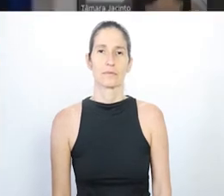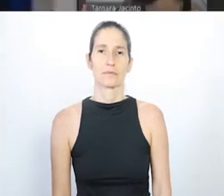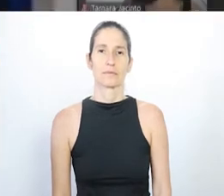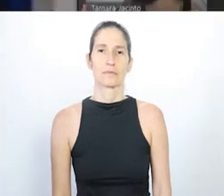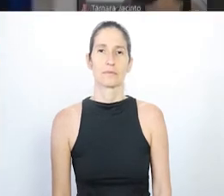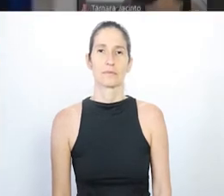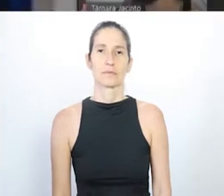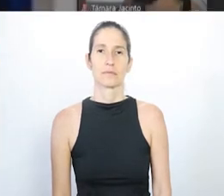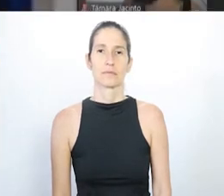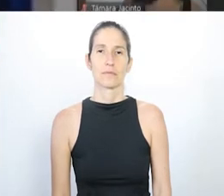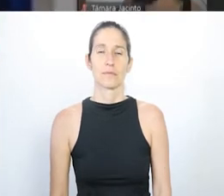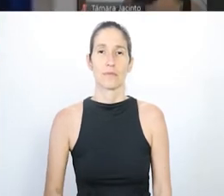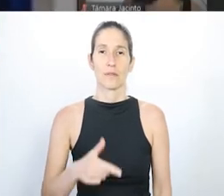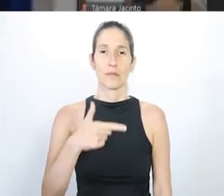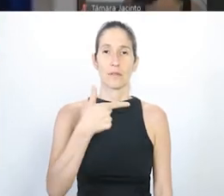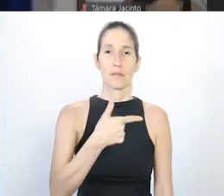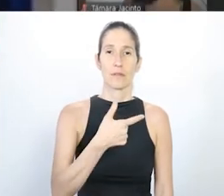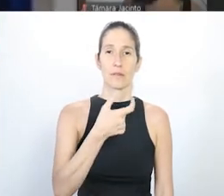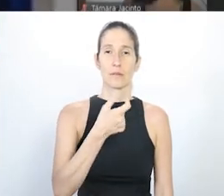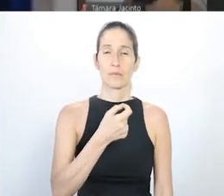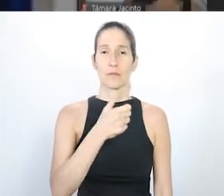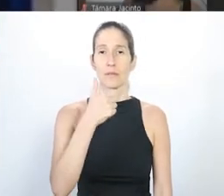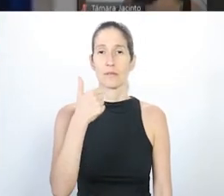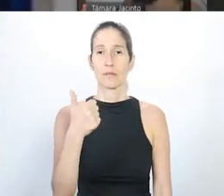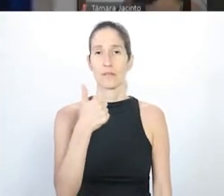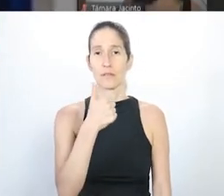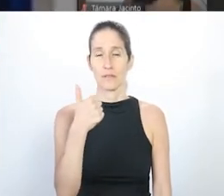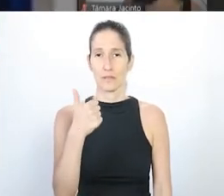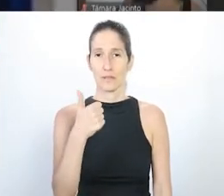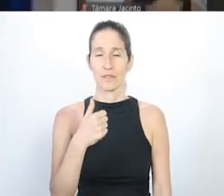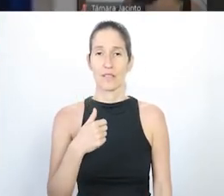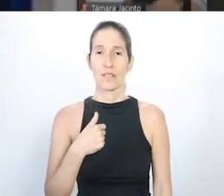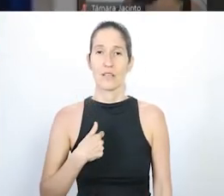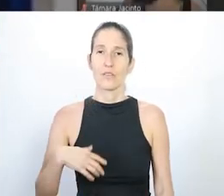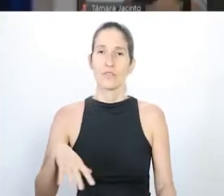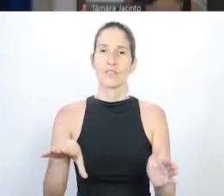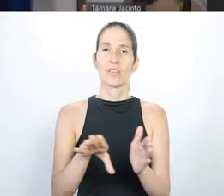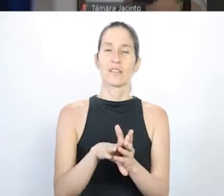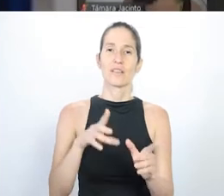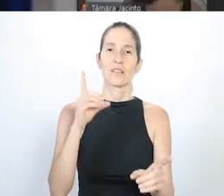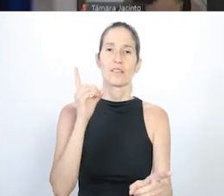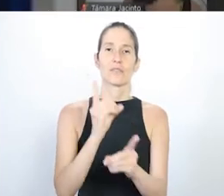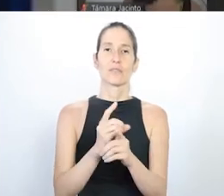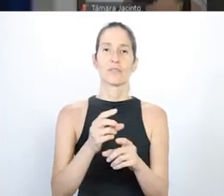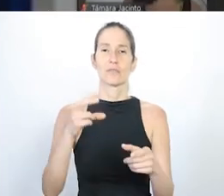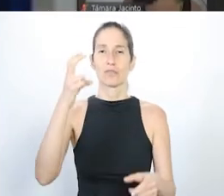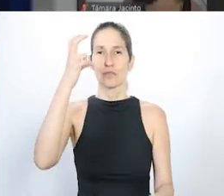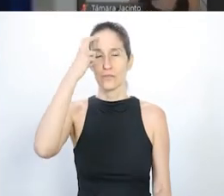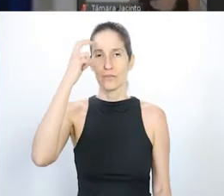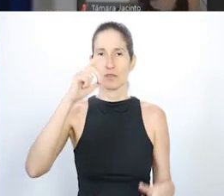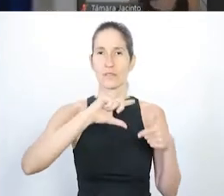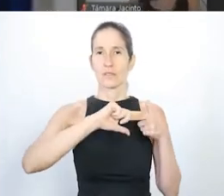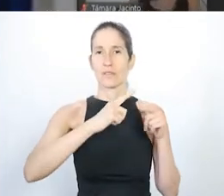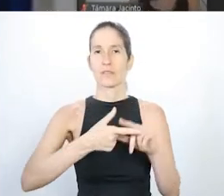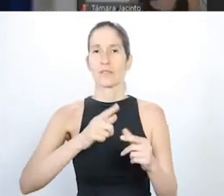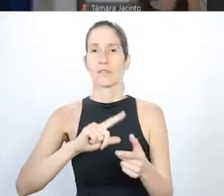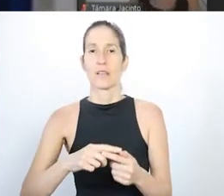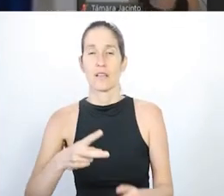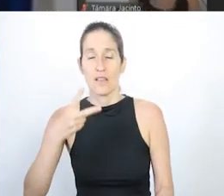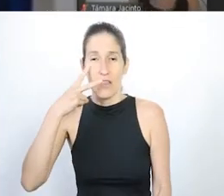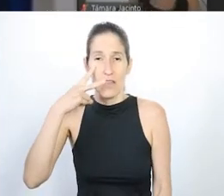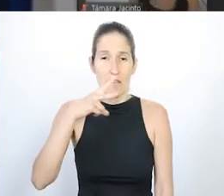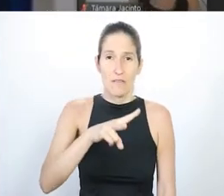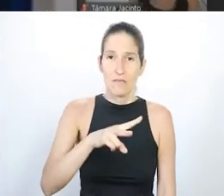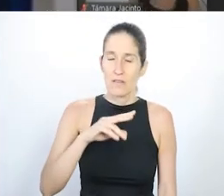2011, foi a primeira vez que eu cheguei no encontro de culturas tradicionais e me deparei com uma coisa fantástica, porque eu não